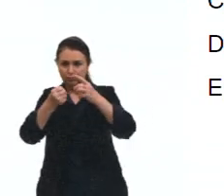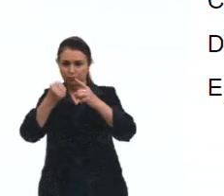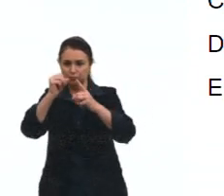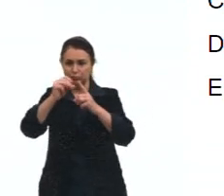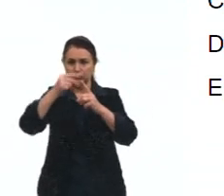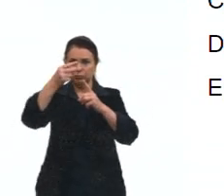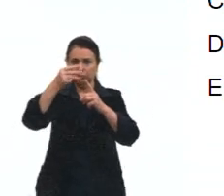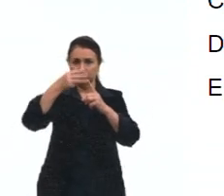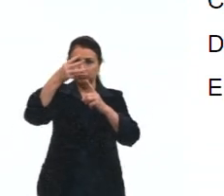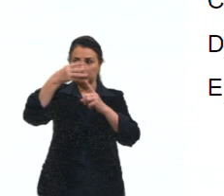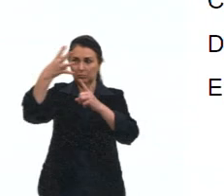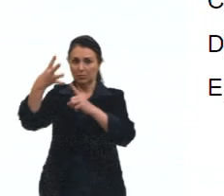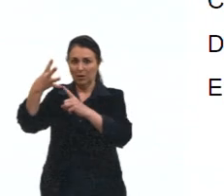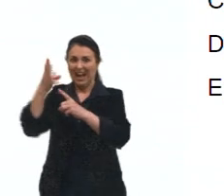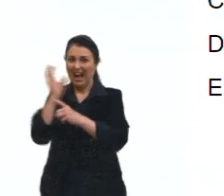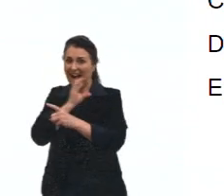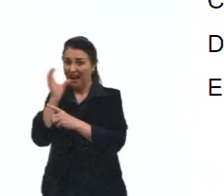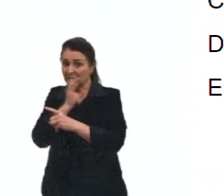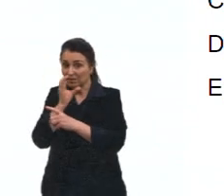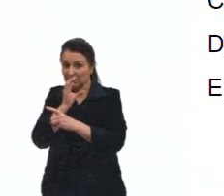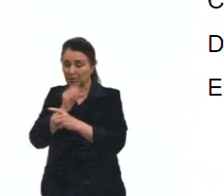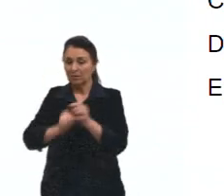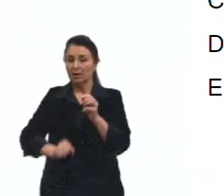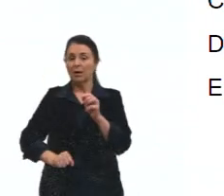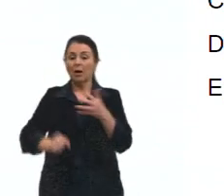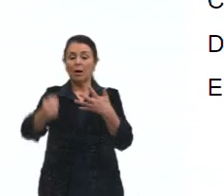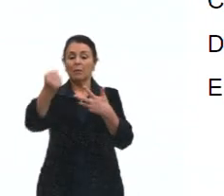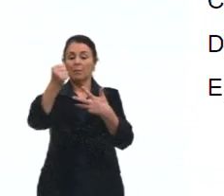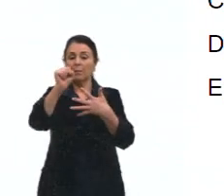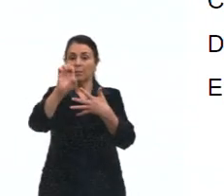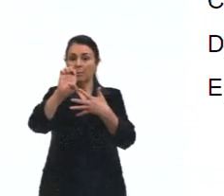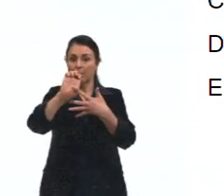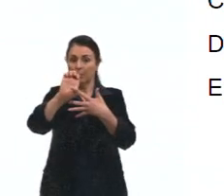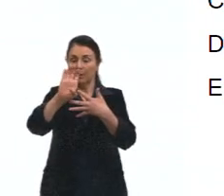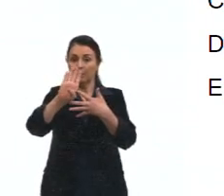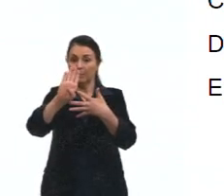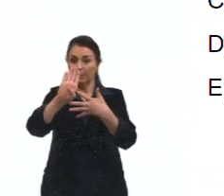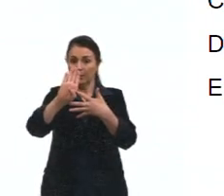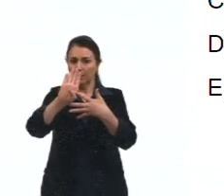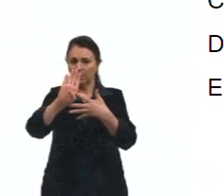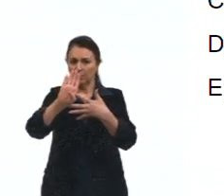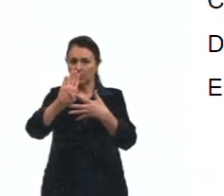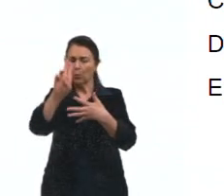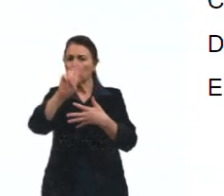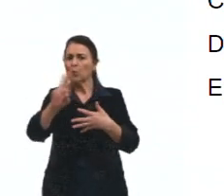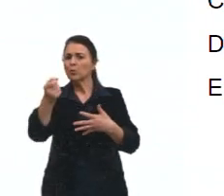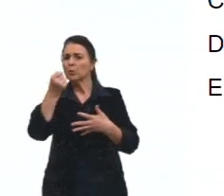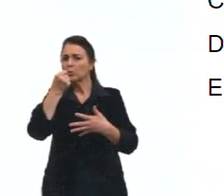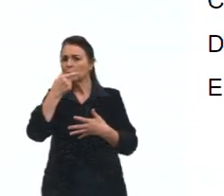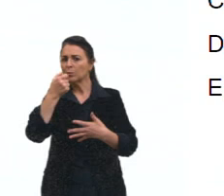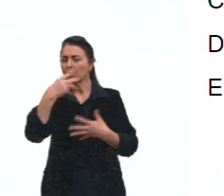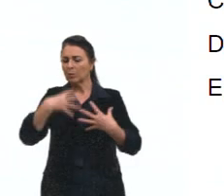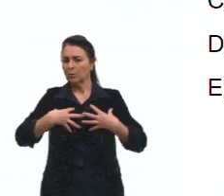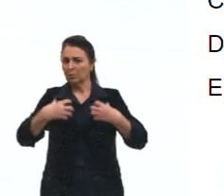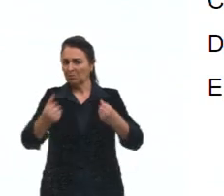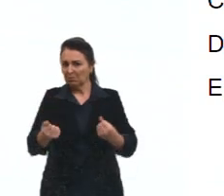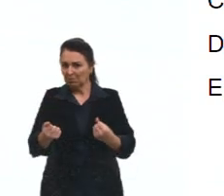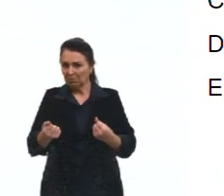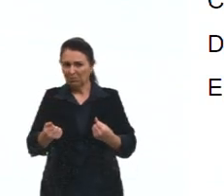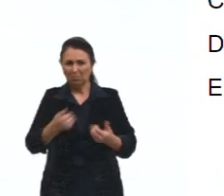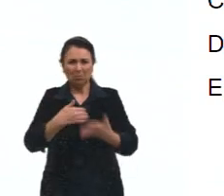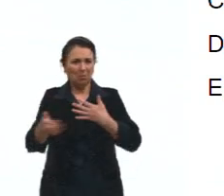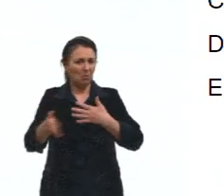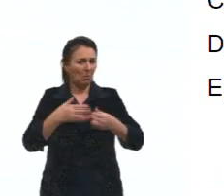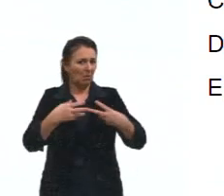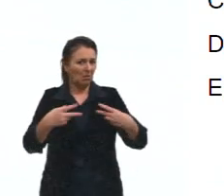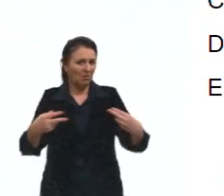acelerada Oi bê antibióticos são utilizados pela população de maneira indiscriminada